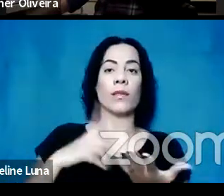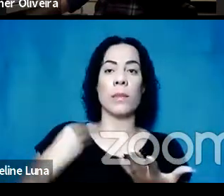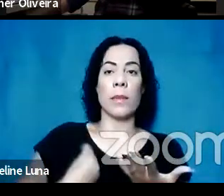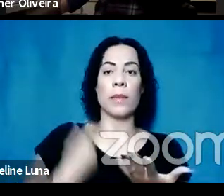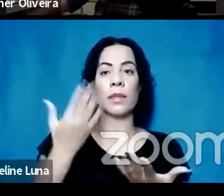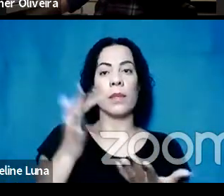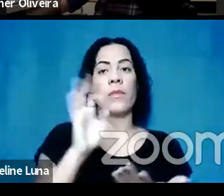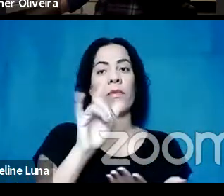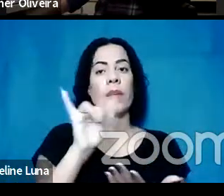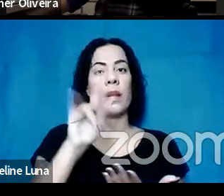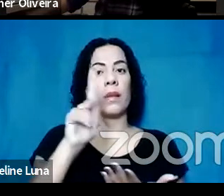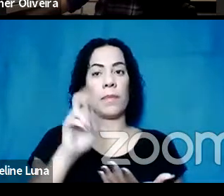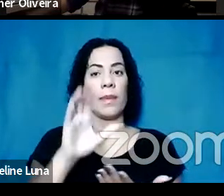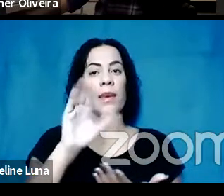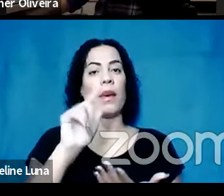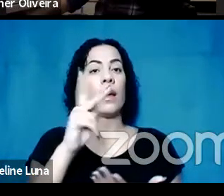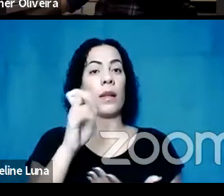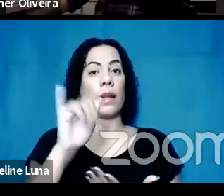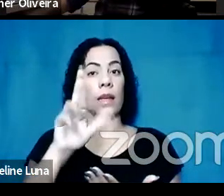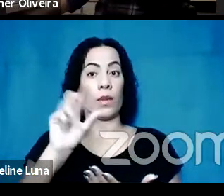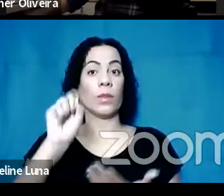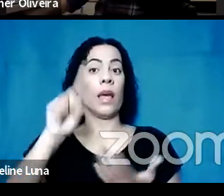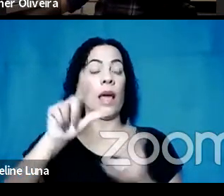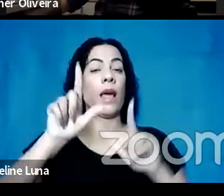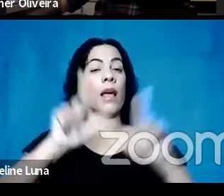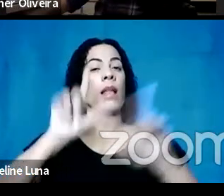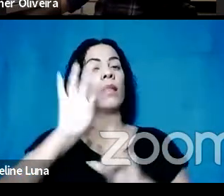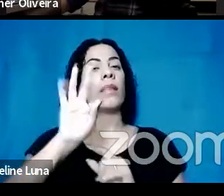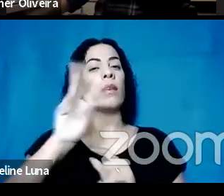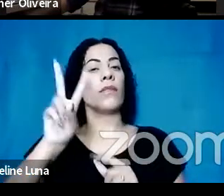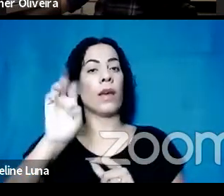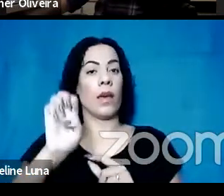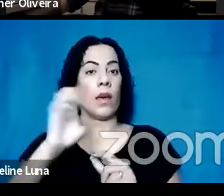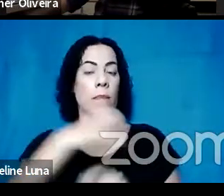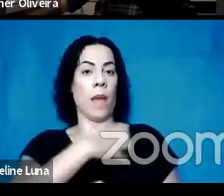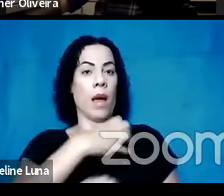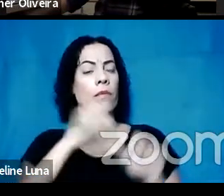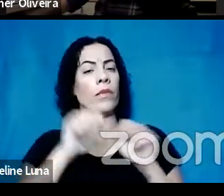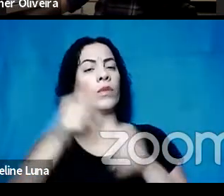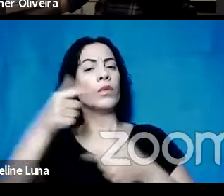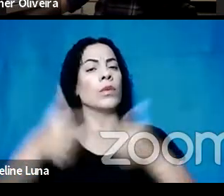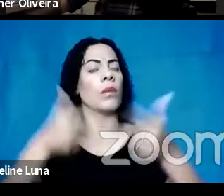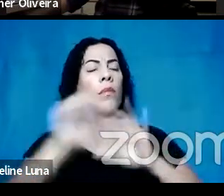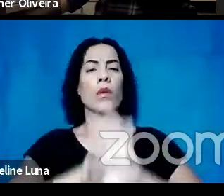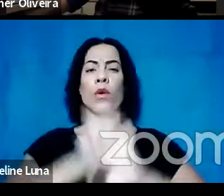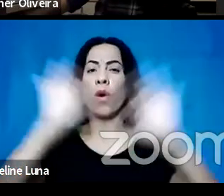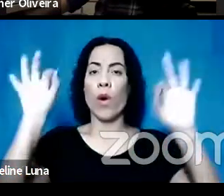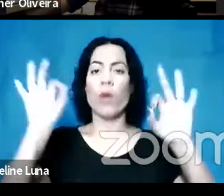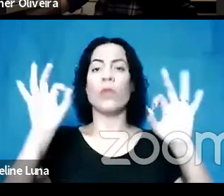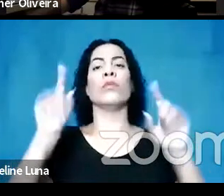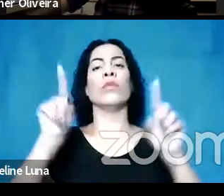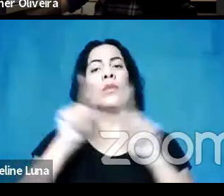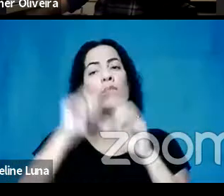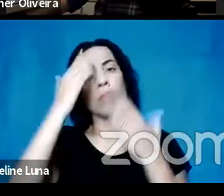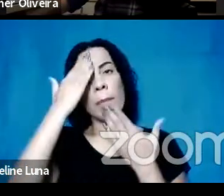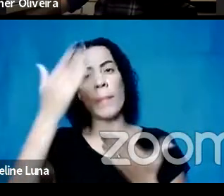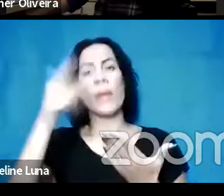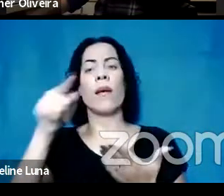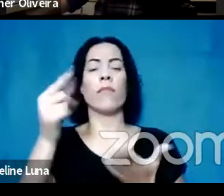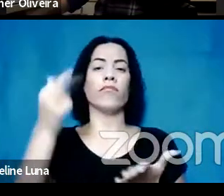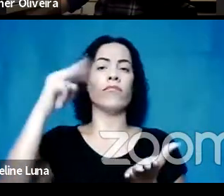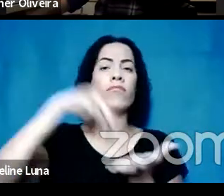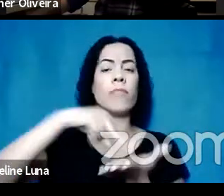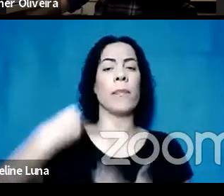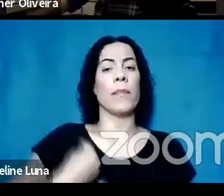Calheiros, então, muito bom, da TVE Bahia, que faz um trabalho extraordinário, que vocês vão ver na apresentação do Felipe. Obrigada aí pela sua presença,